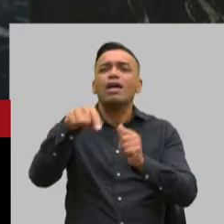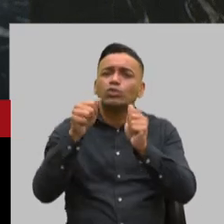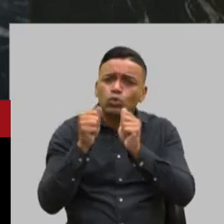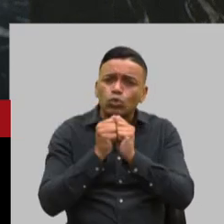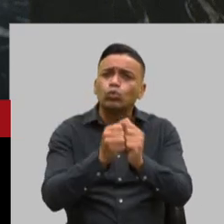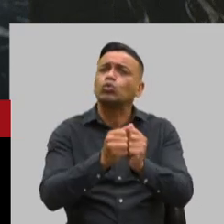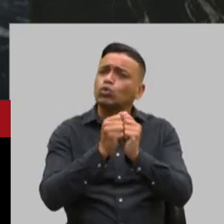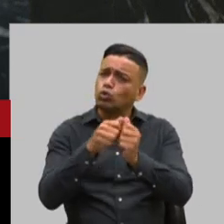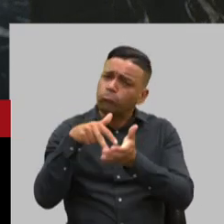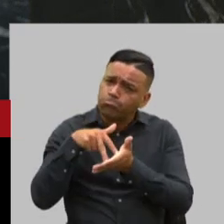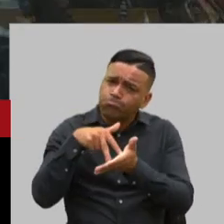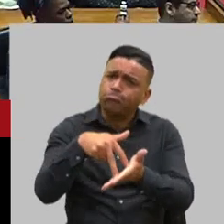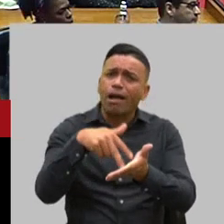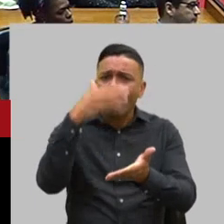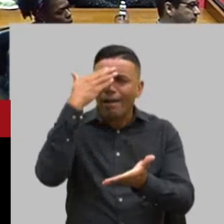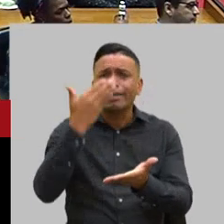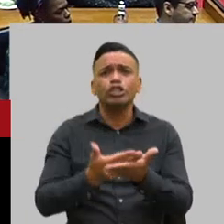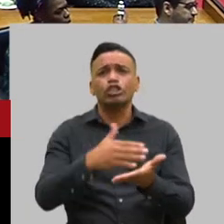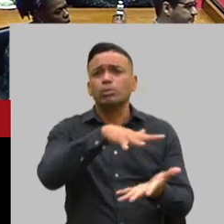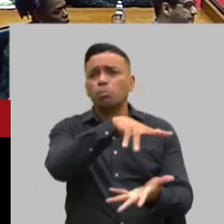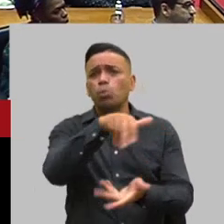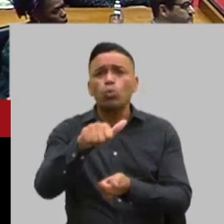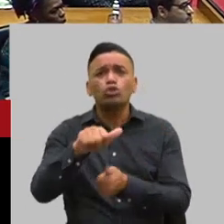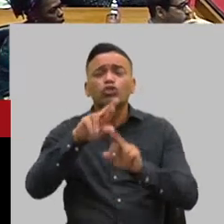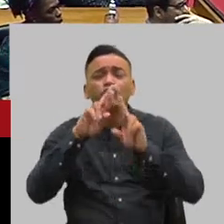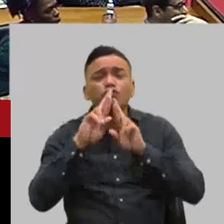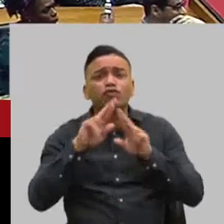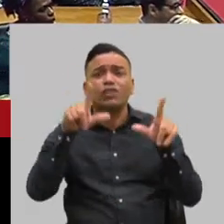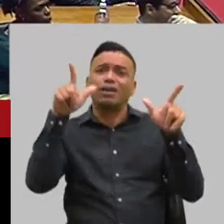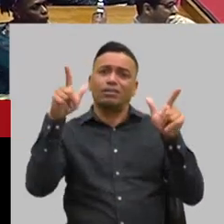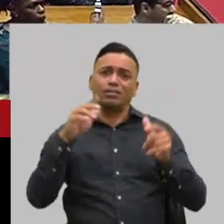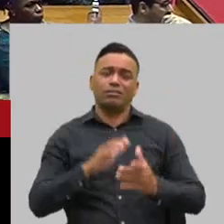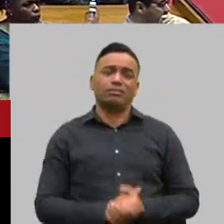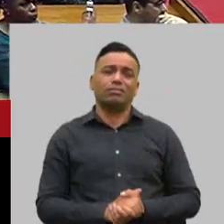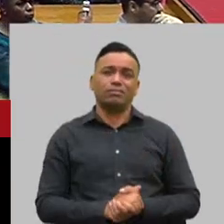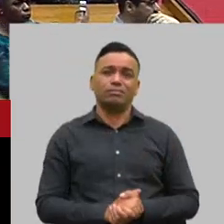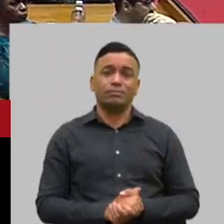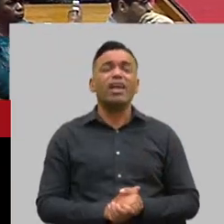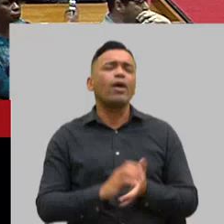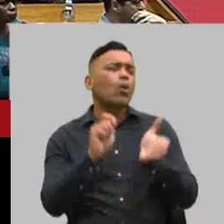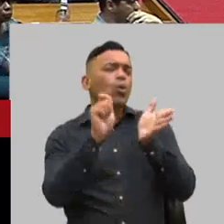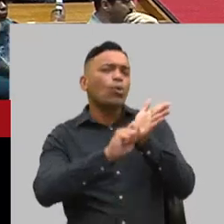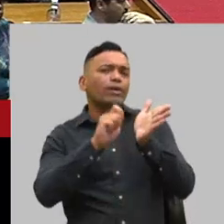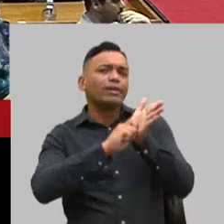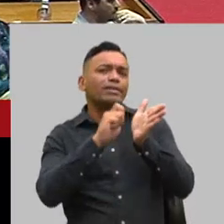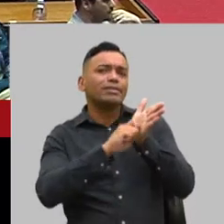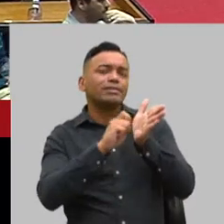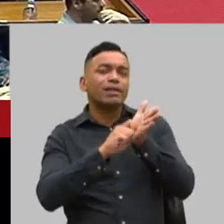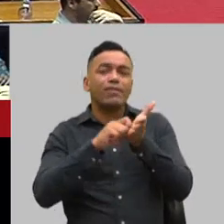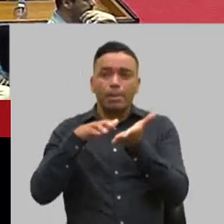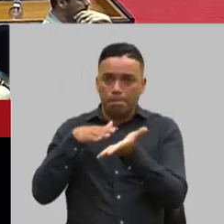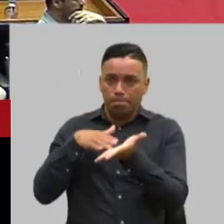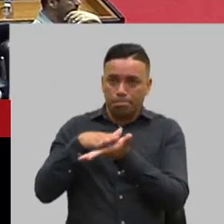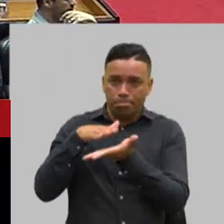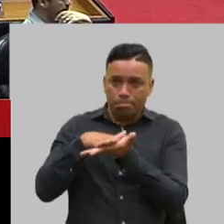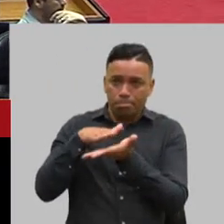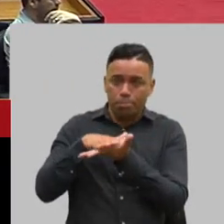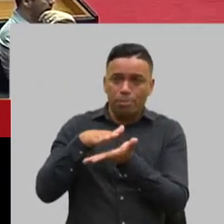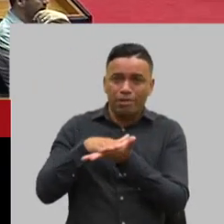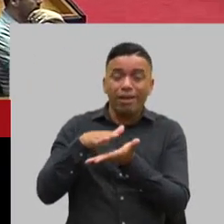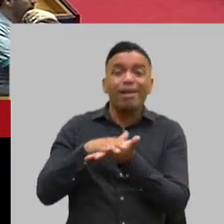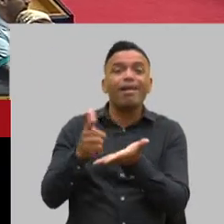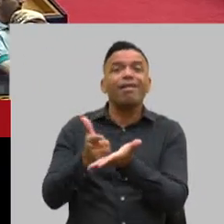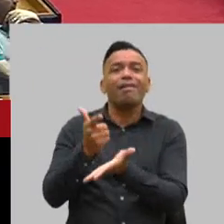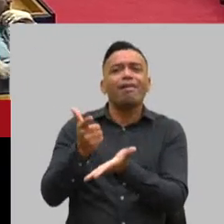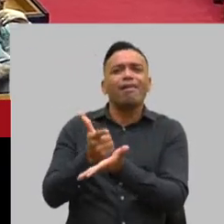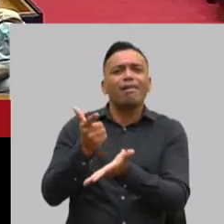que acreditam num mundo novo. Eu escrevi e publiquei recentemente um livro que